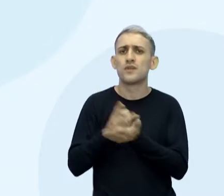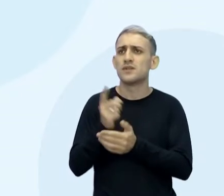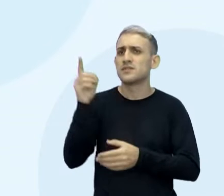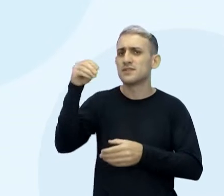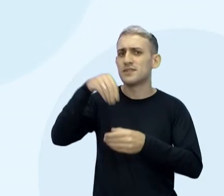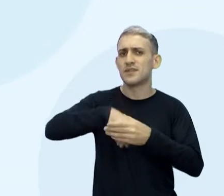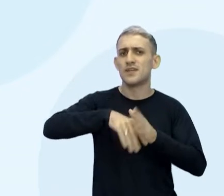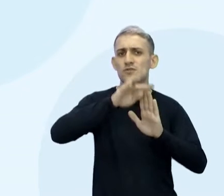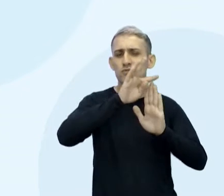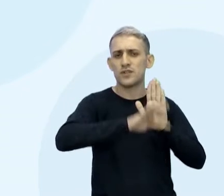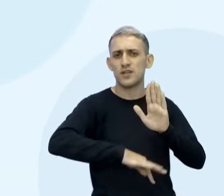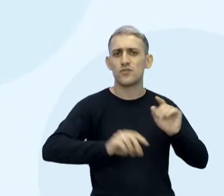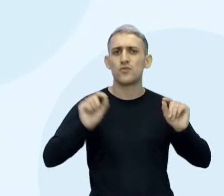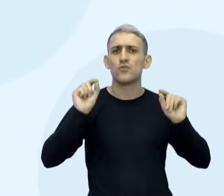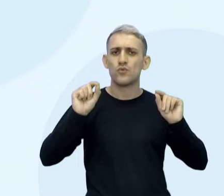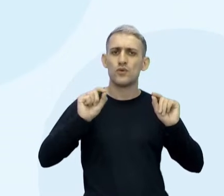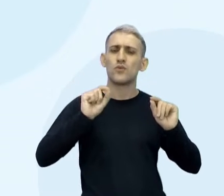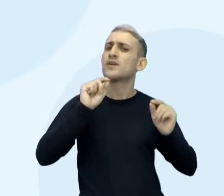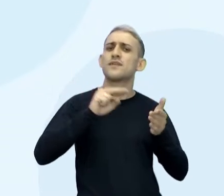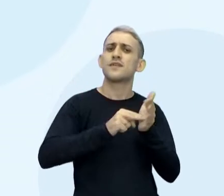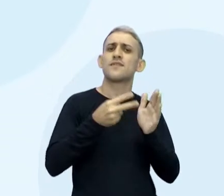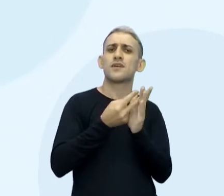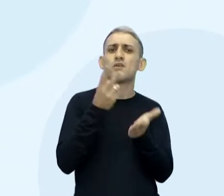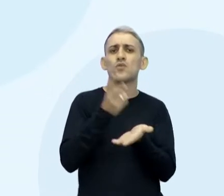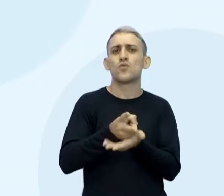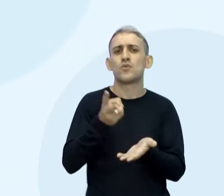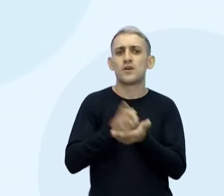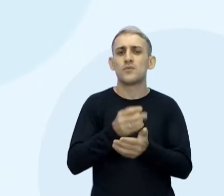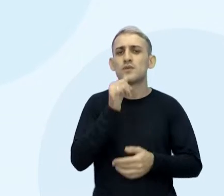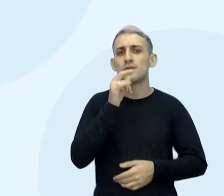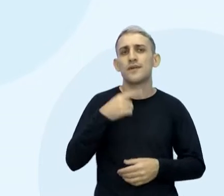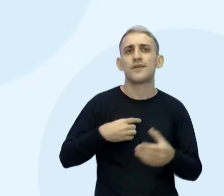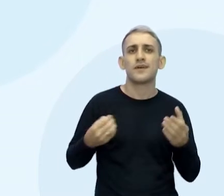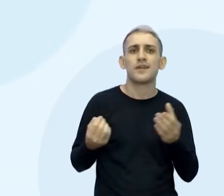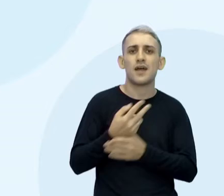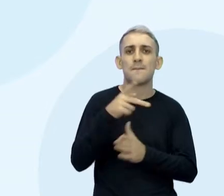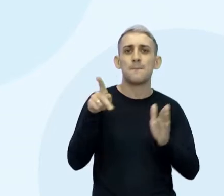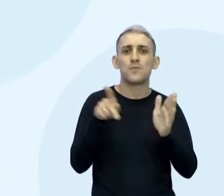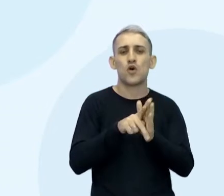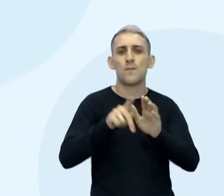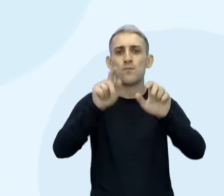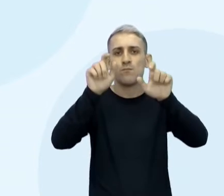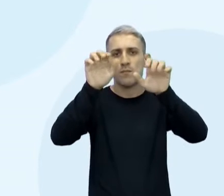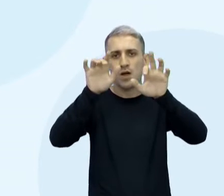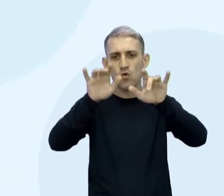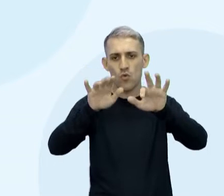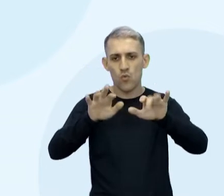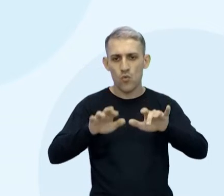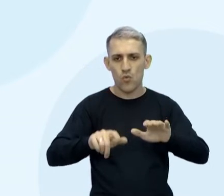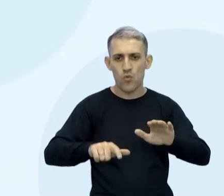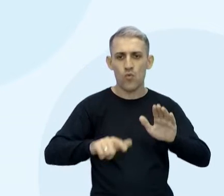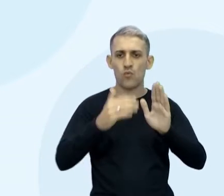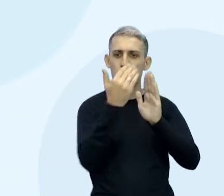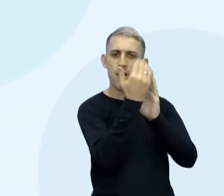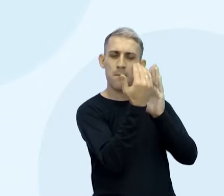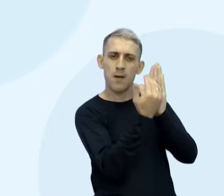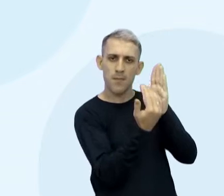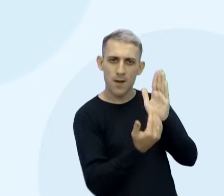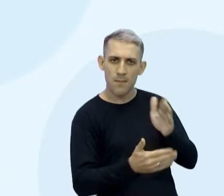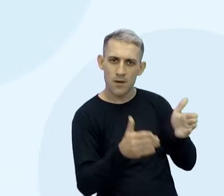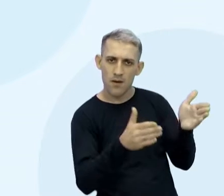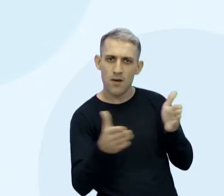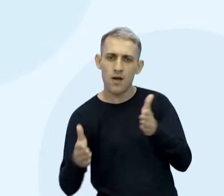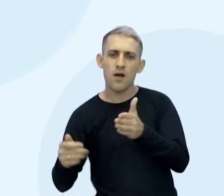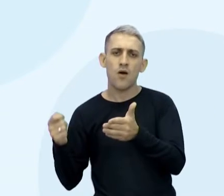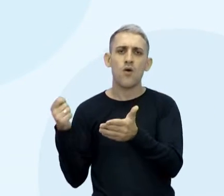dentro desse texto? O que é constante? Se eu fosse montar uma programação, uma lista de comandos para fazer uma compra